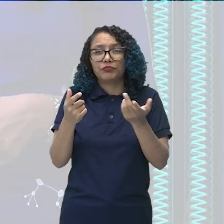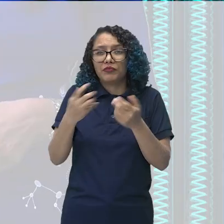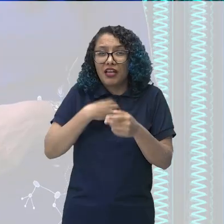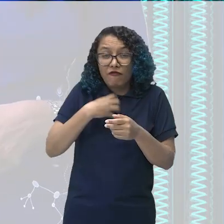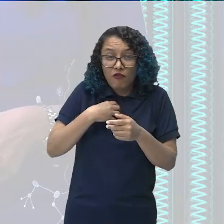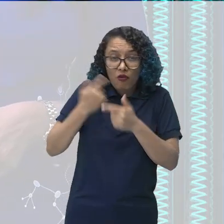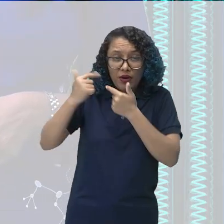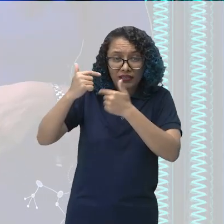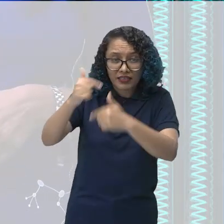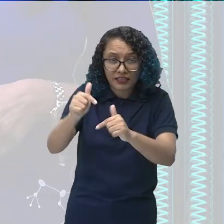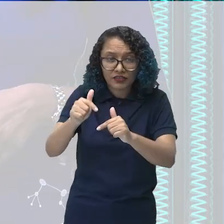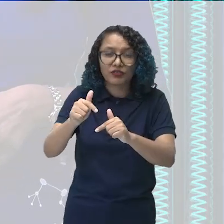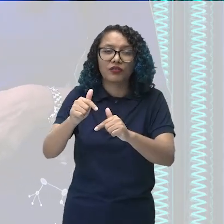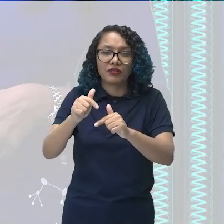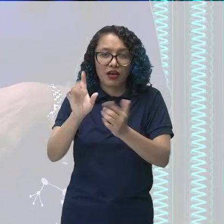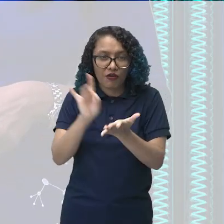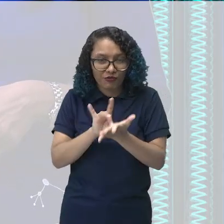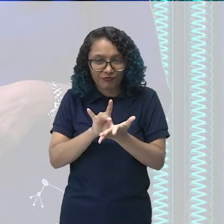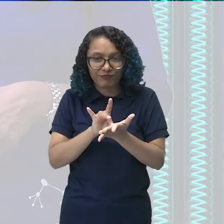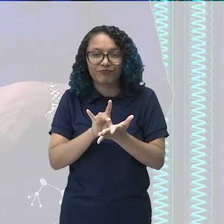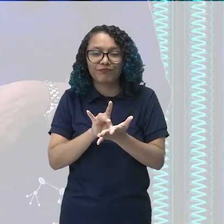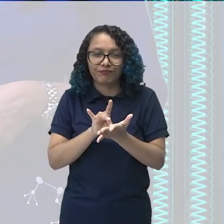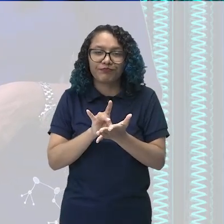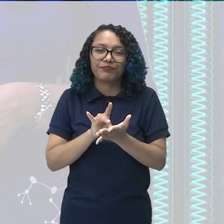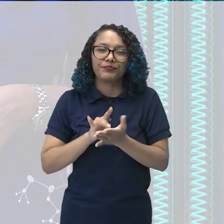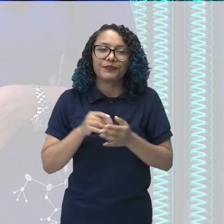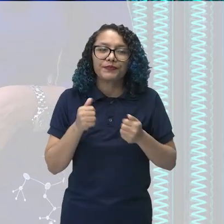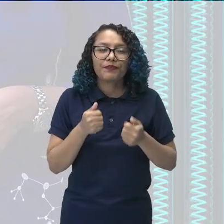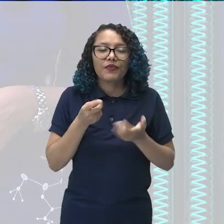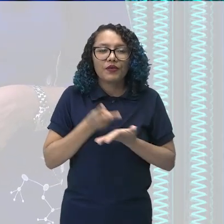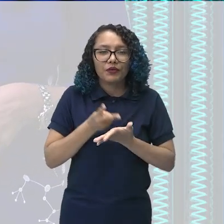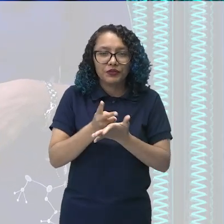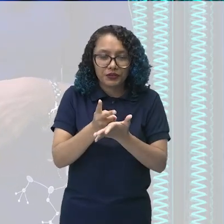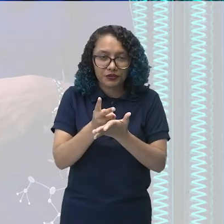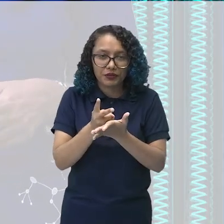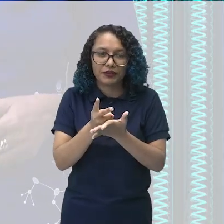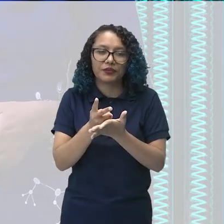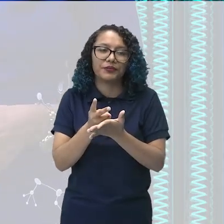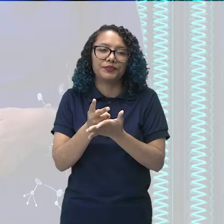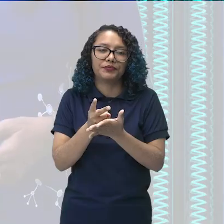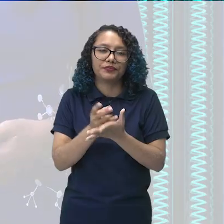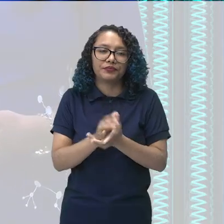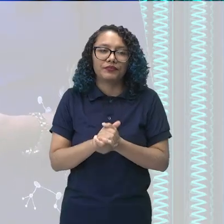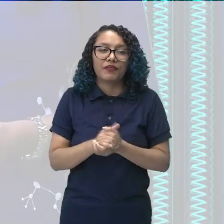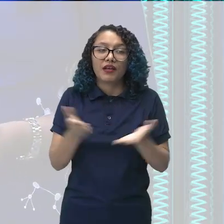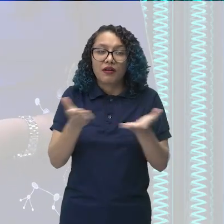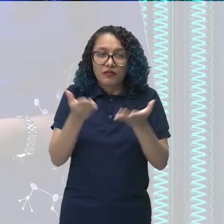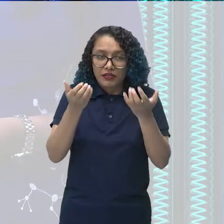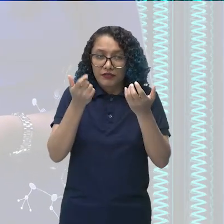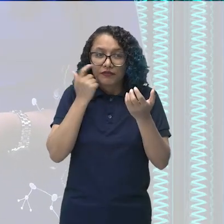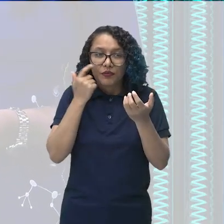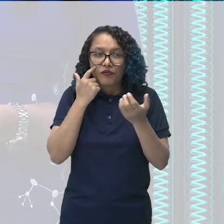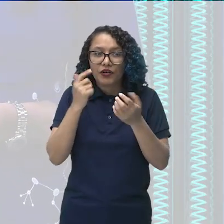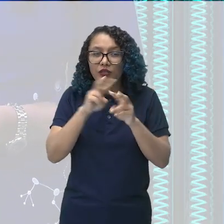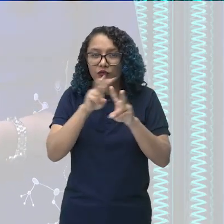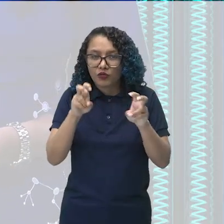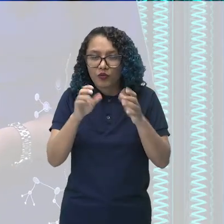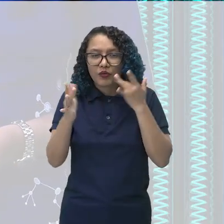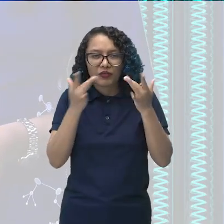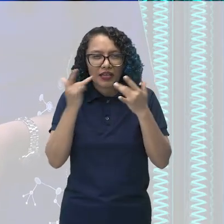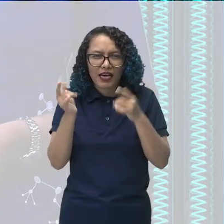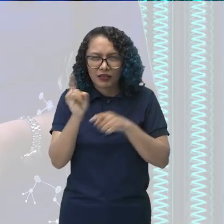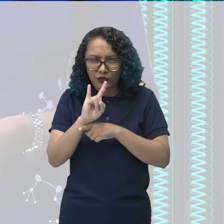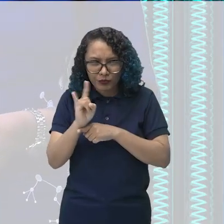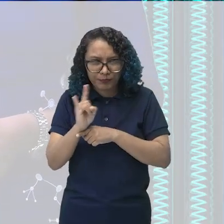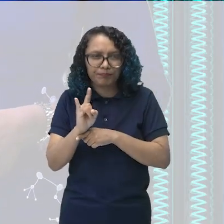dramaturgia tradicional realista. Então, dando continuidade, vamos falar agora sobre o